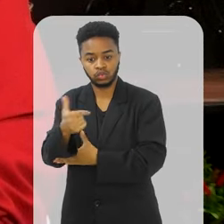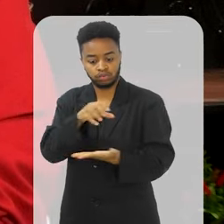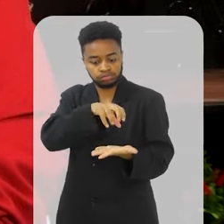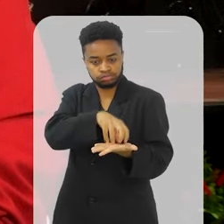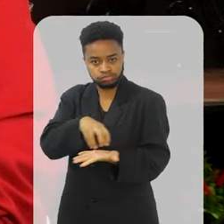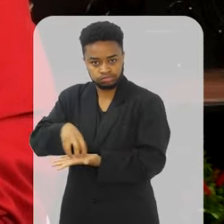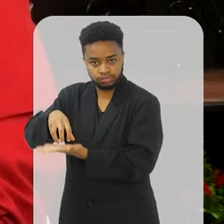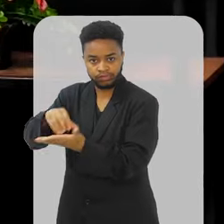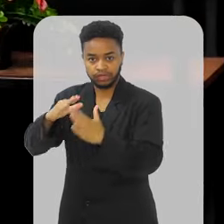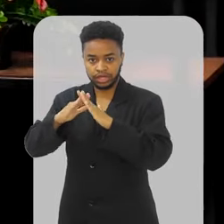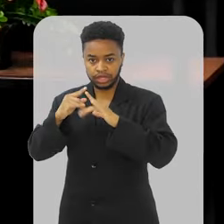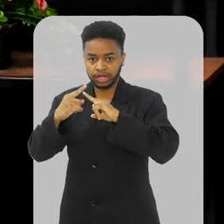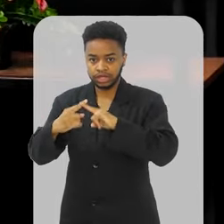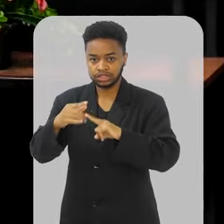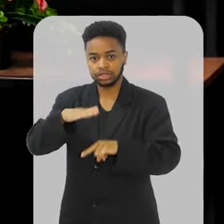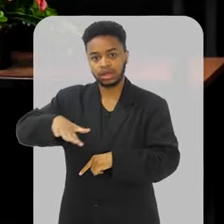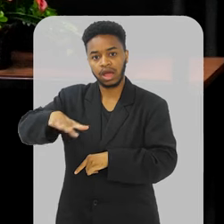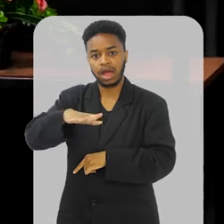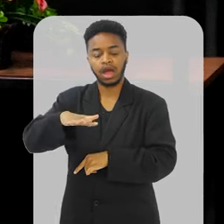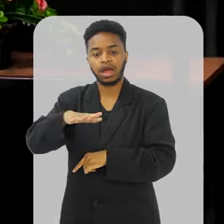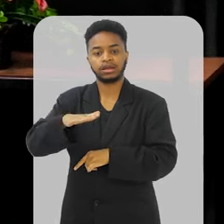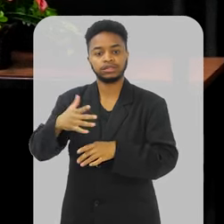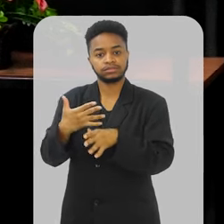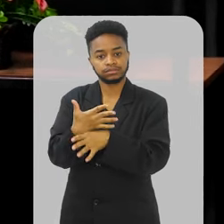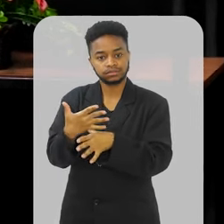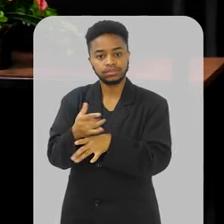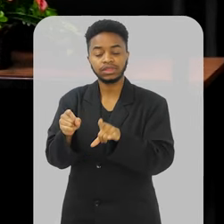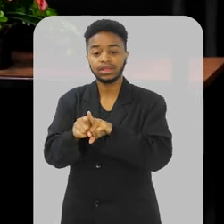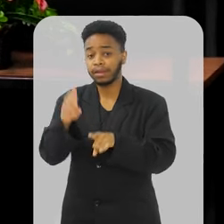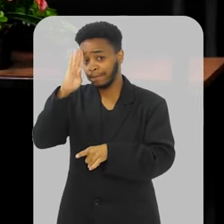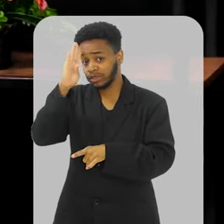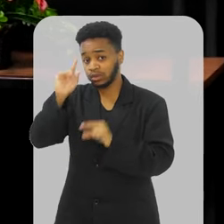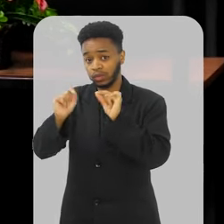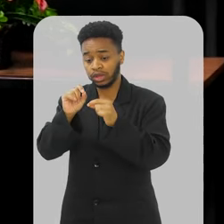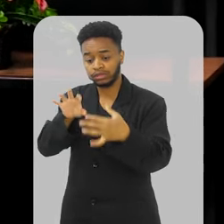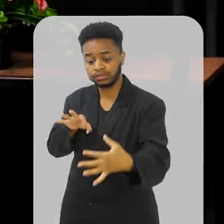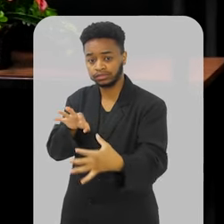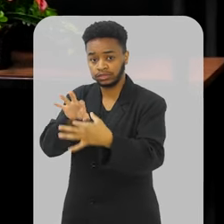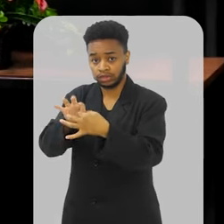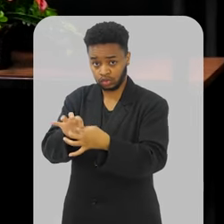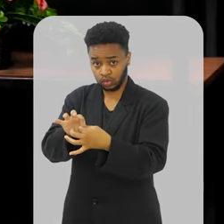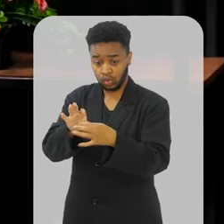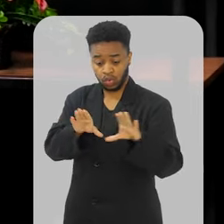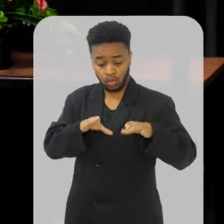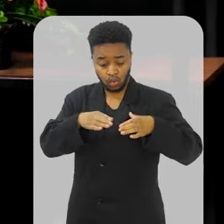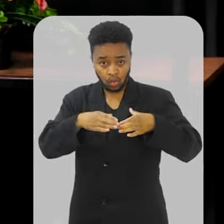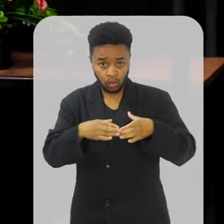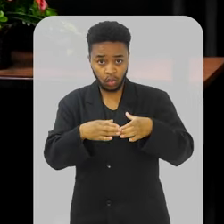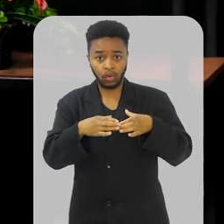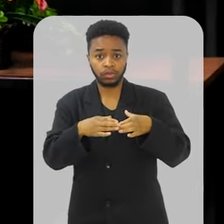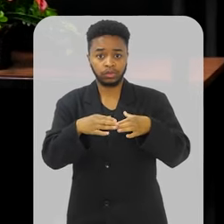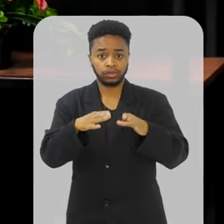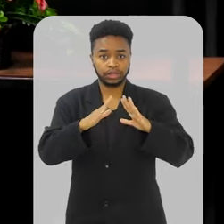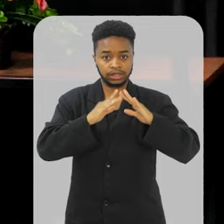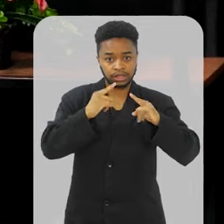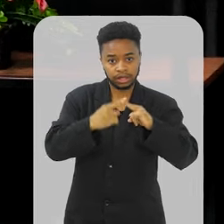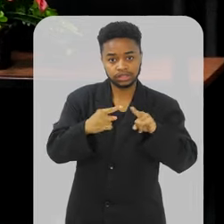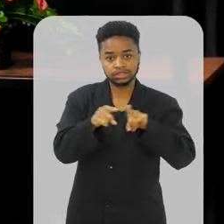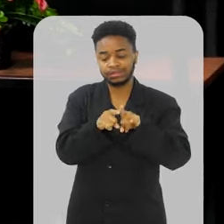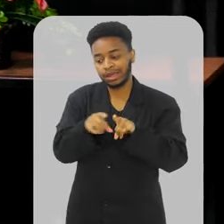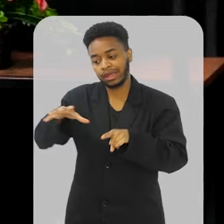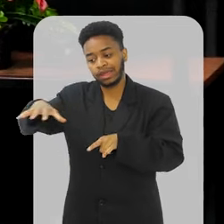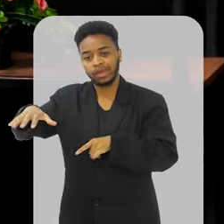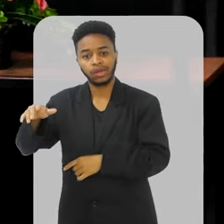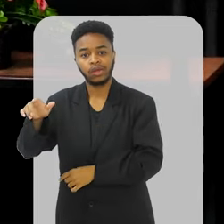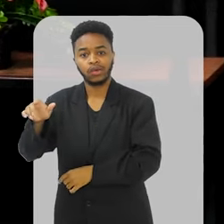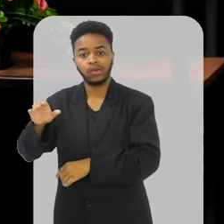que compõem o vicariato urbano sendo sobretudo uma ponte entre os sacerdotes e ele e